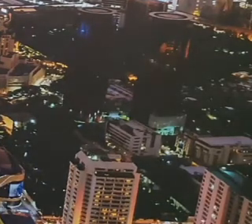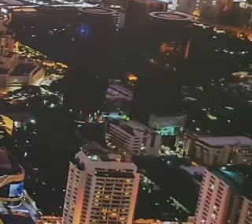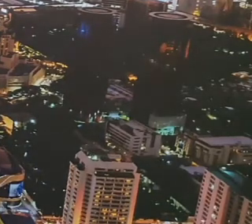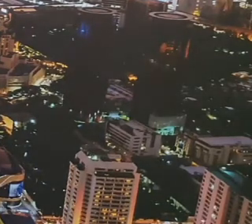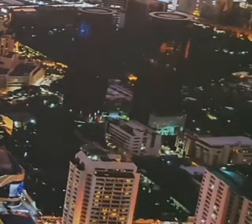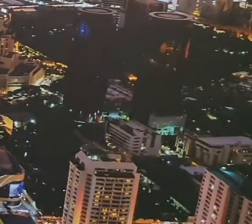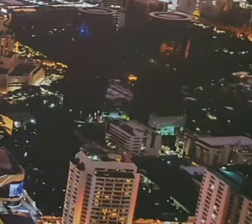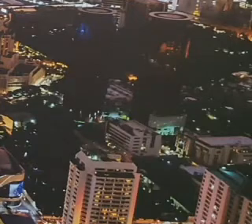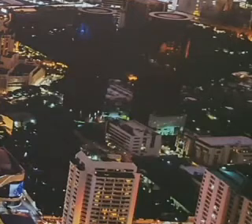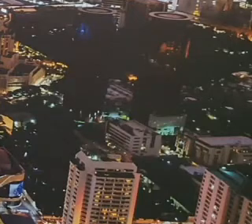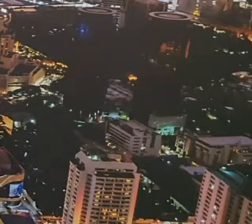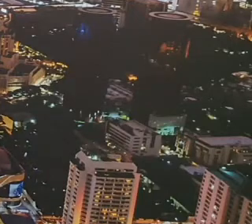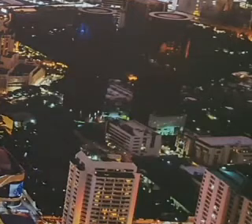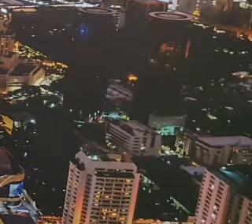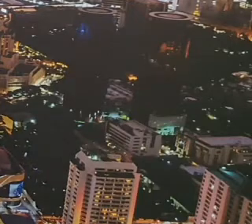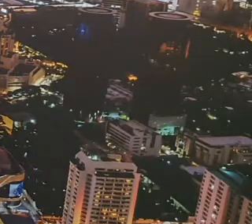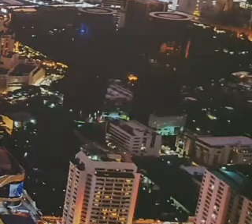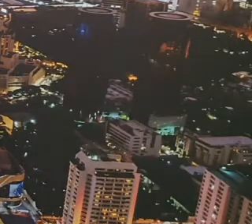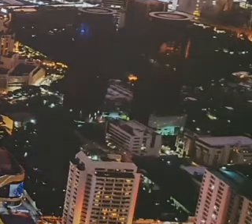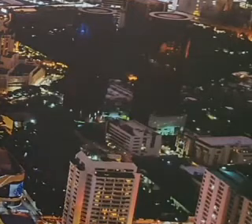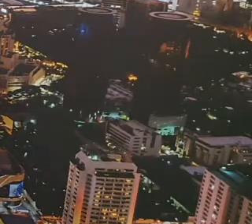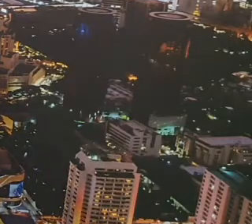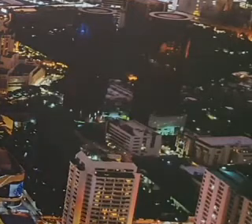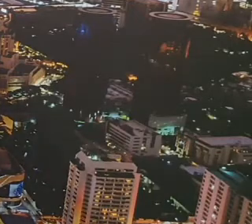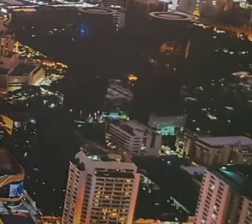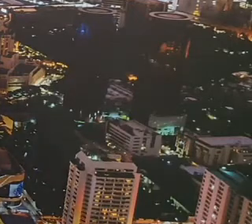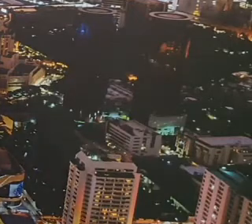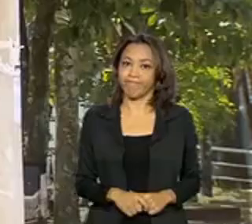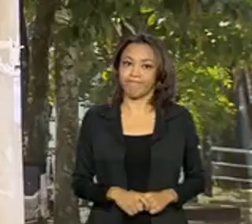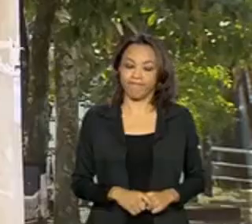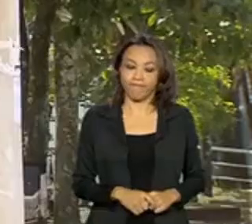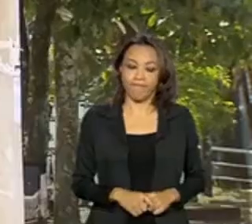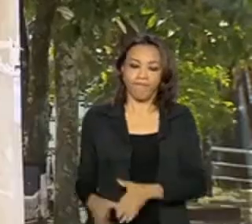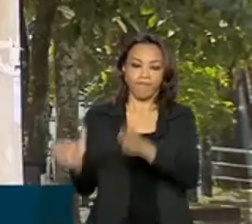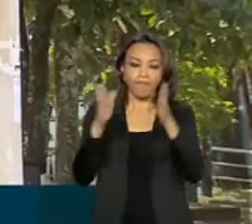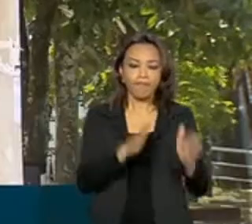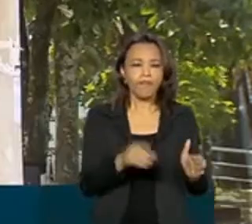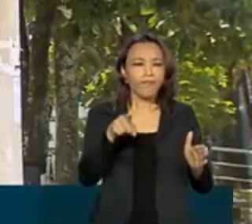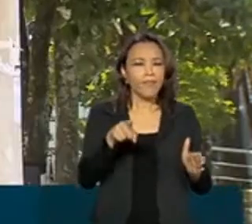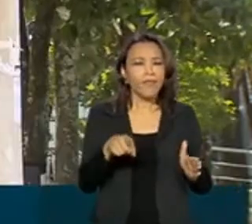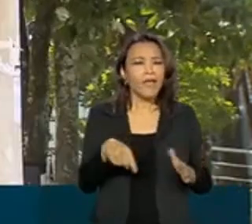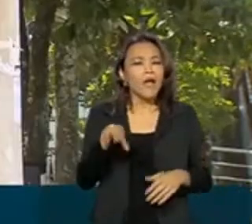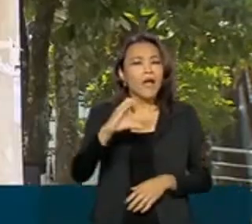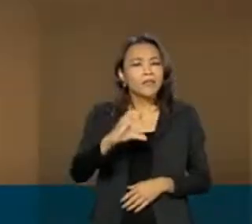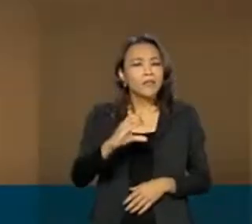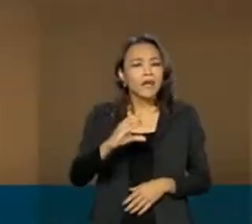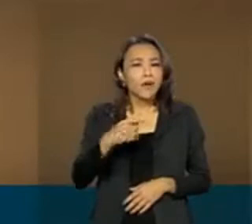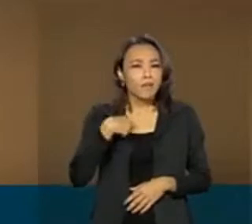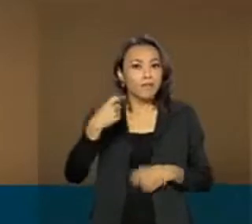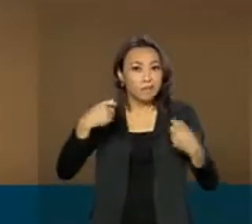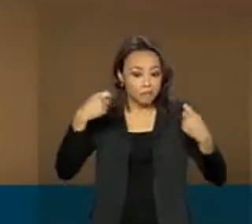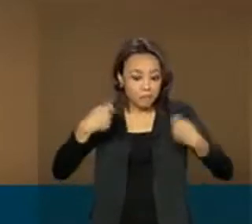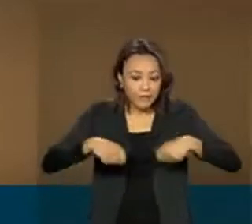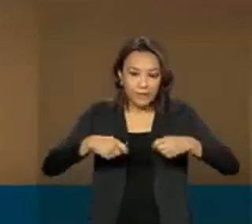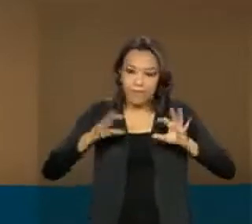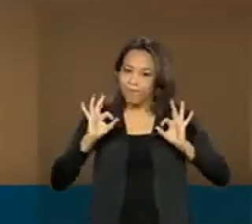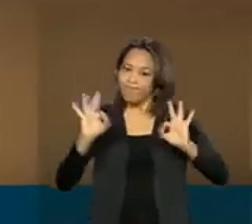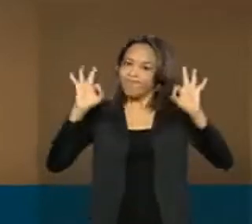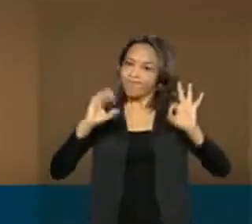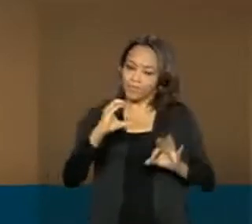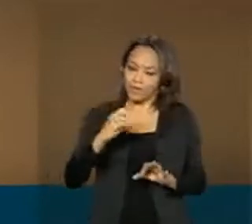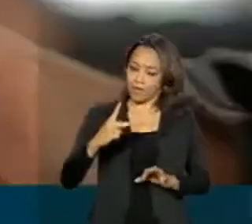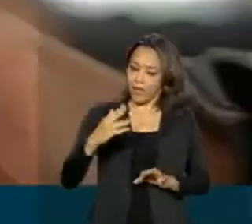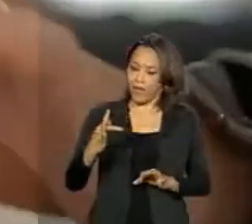Luciana Colares, de Holanda. Confira comigo, imagens na tela. Regularização do CPF via internet é